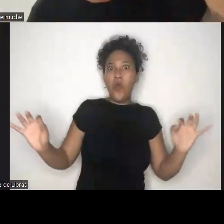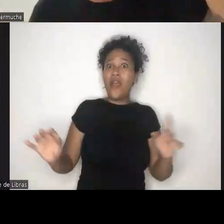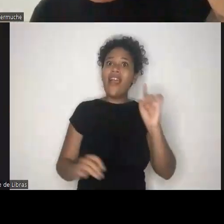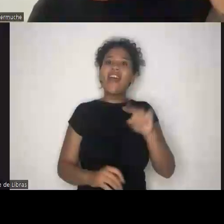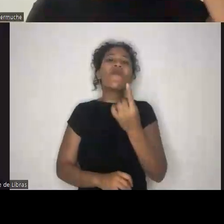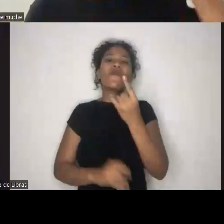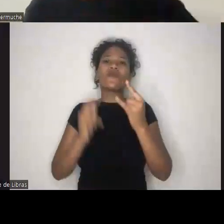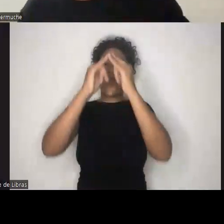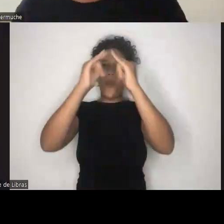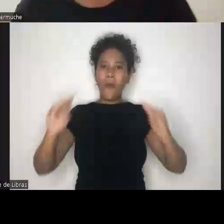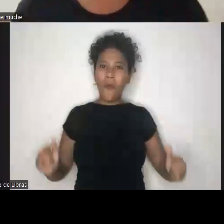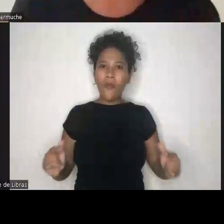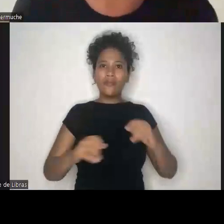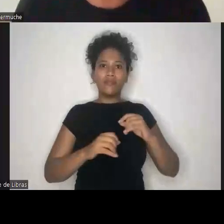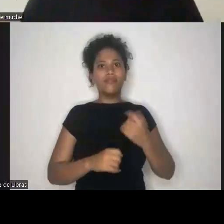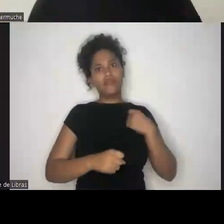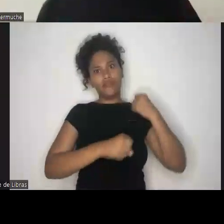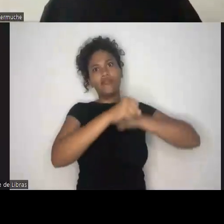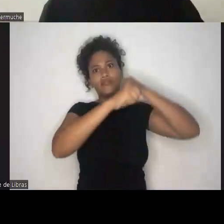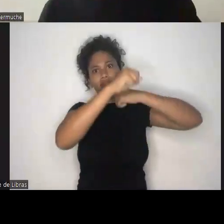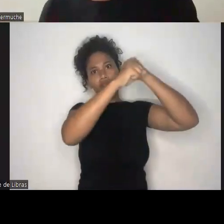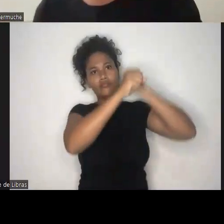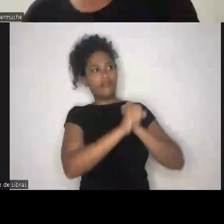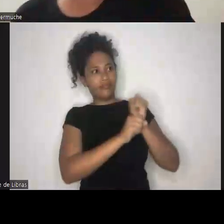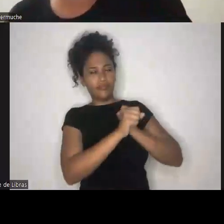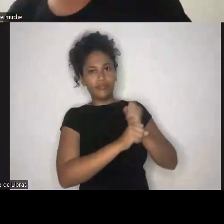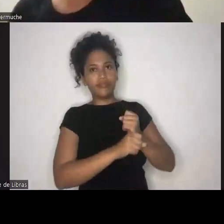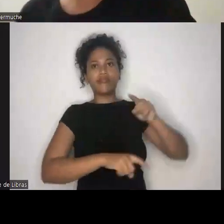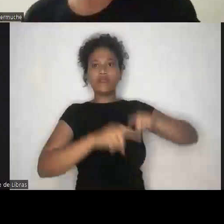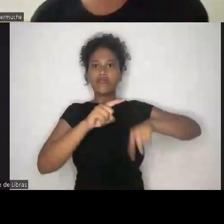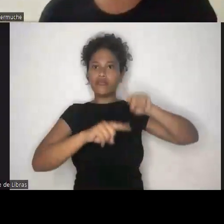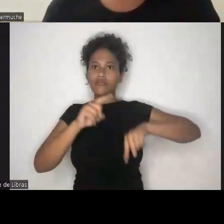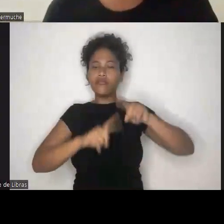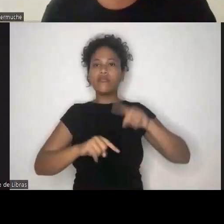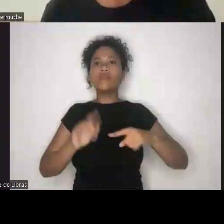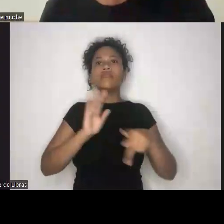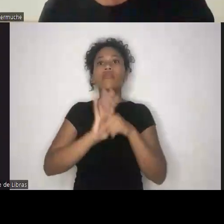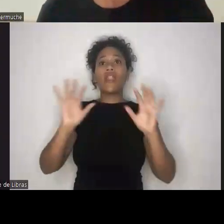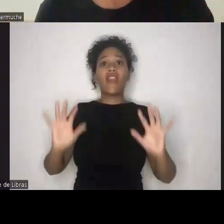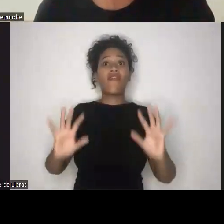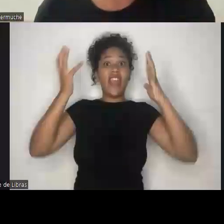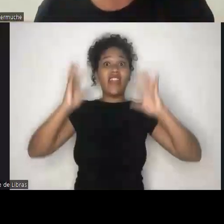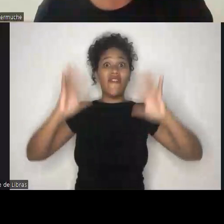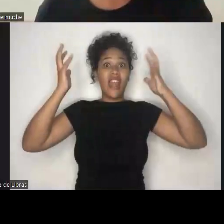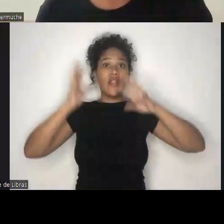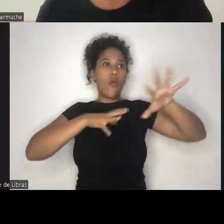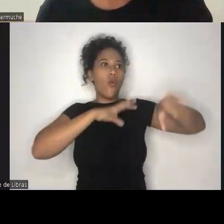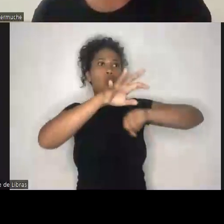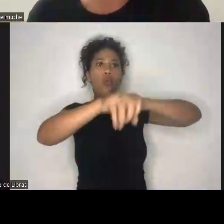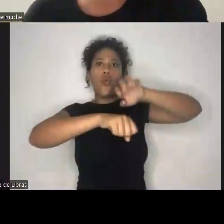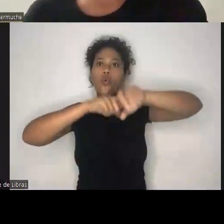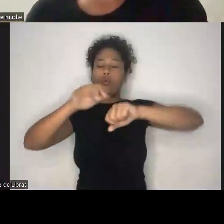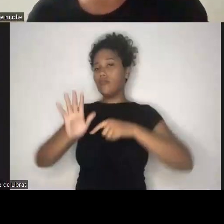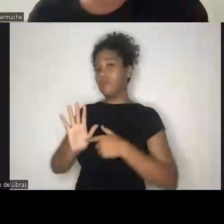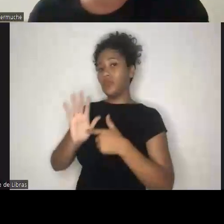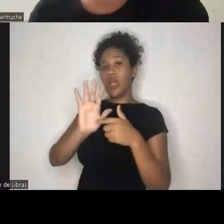que a gente construiu nos últimos anos com todo o material cenográfico de eventos também mas é só para mostrar para vocês Que